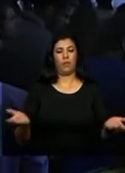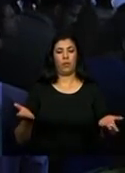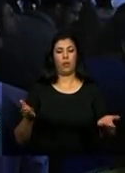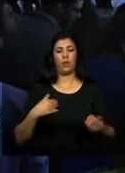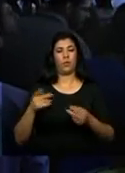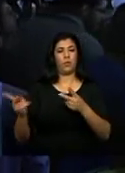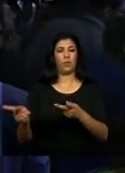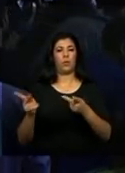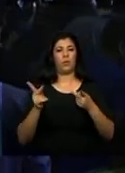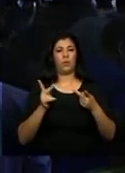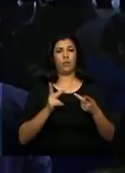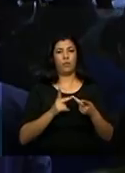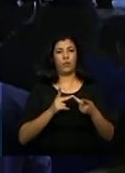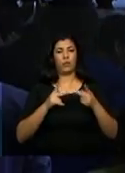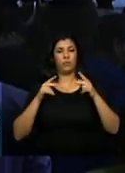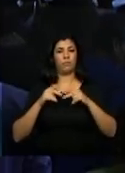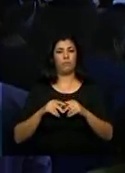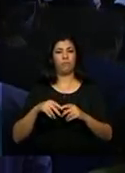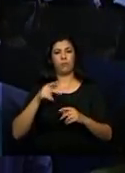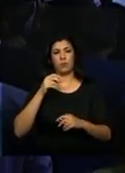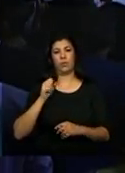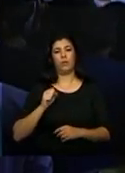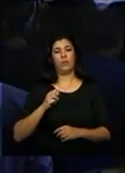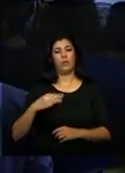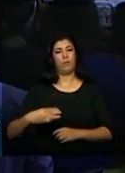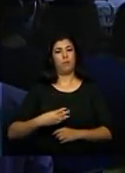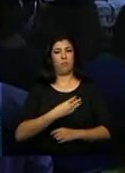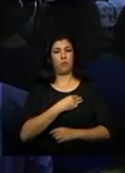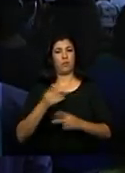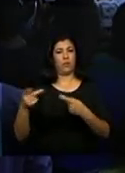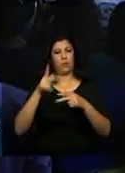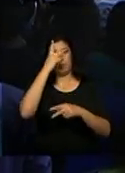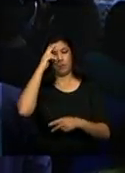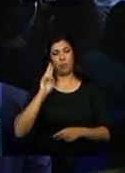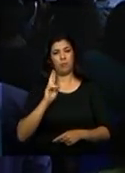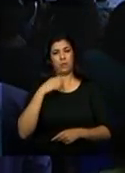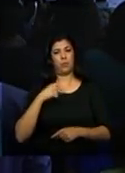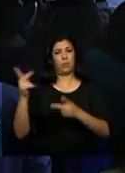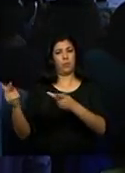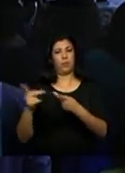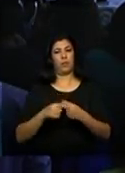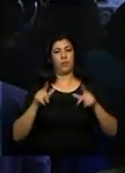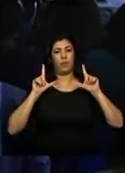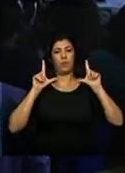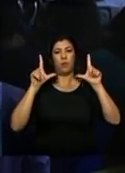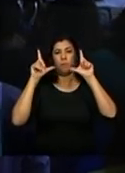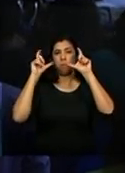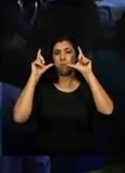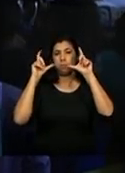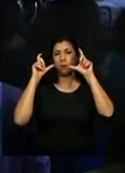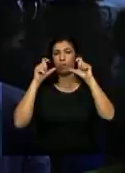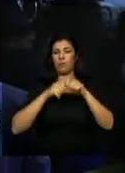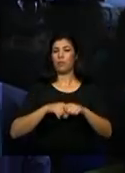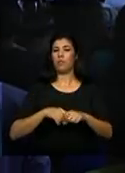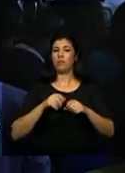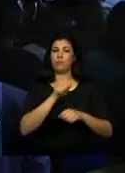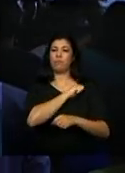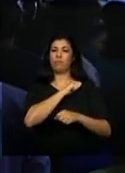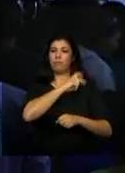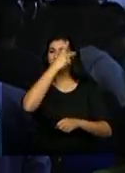compor a foto da turma de formandos do Pronatec Prop Rua.